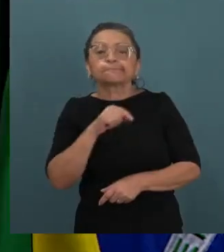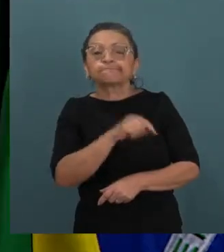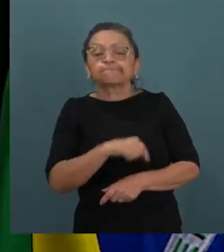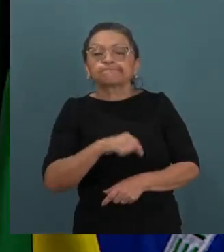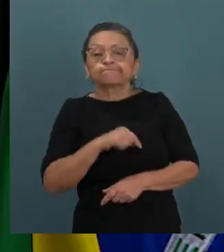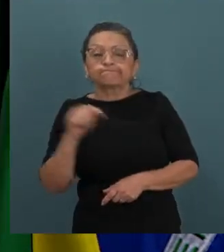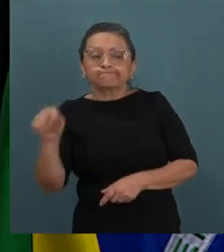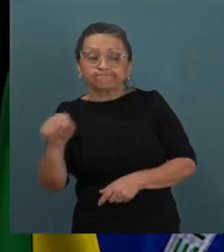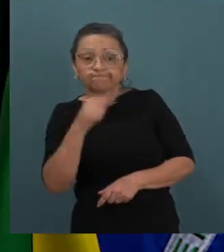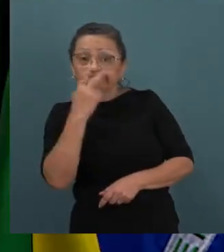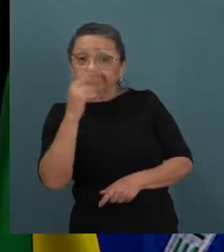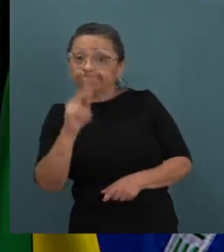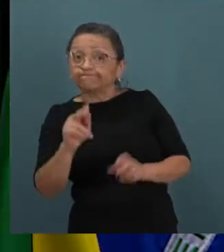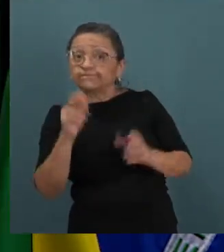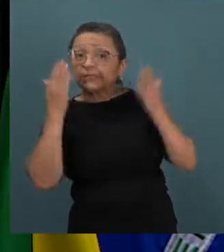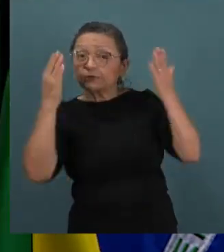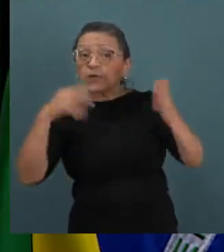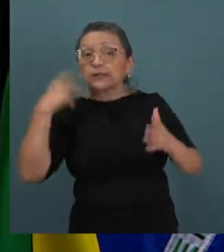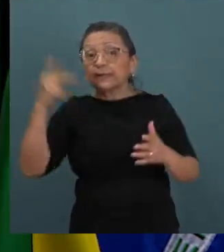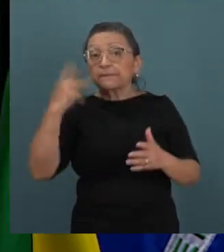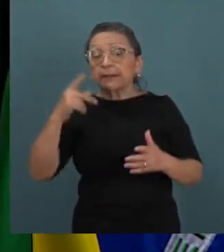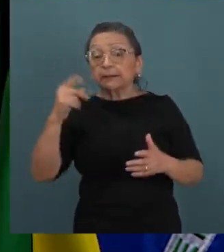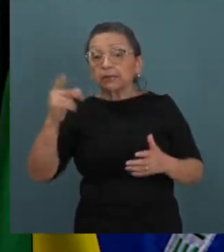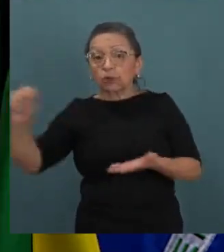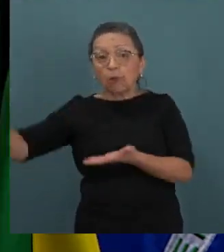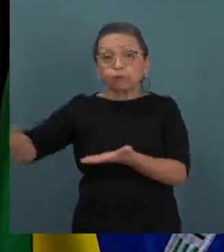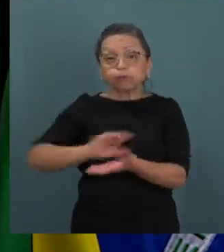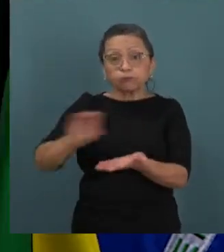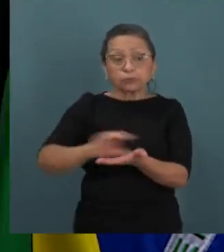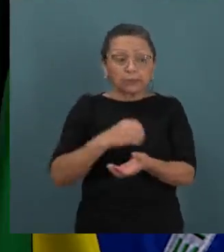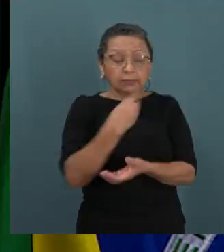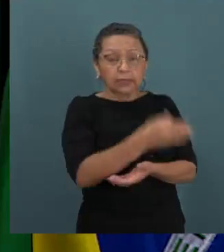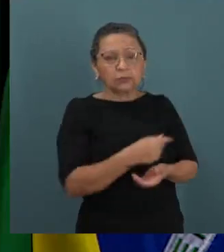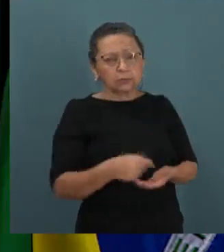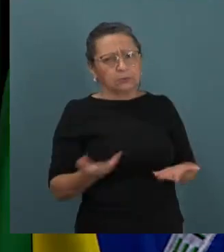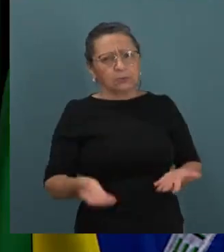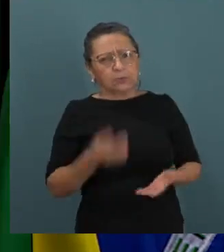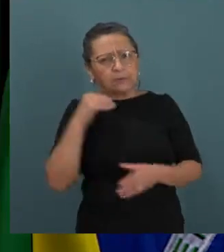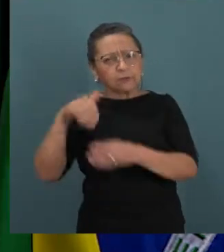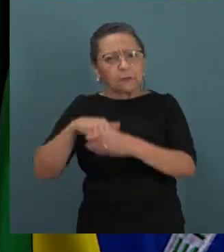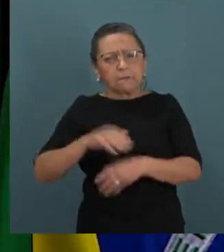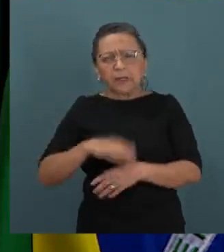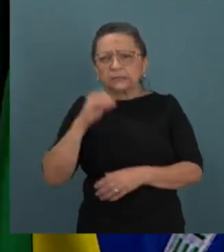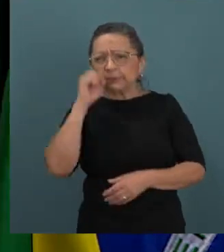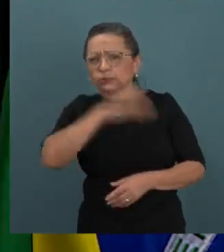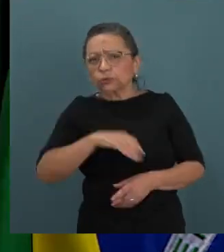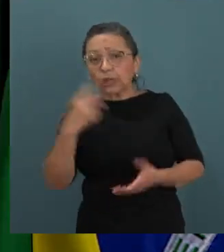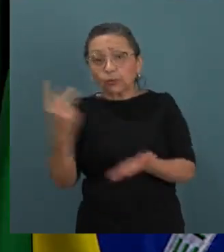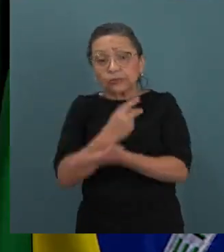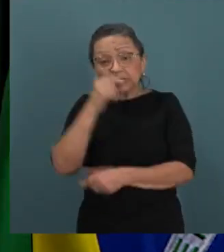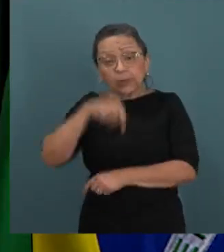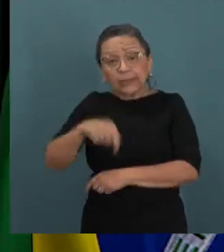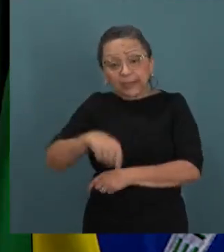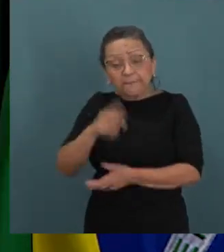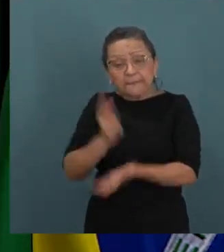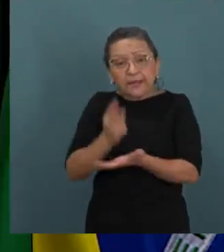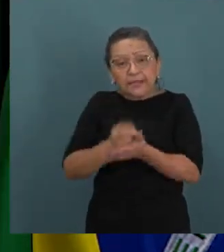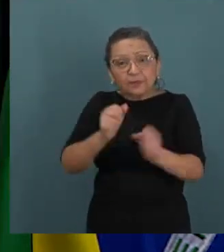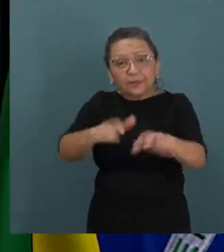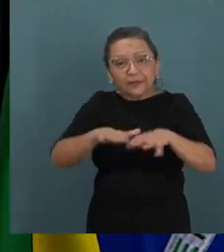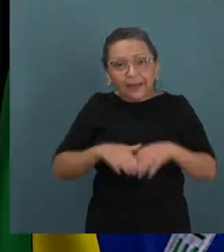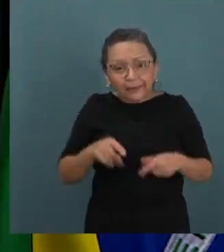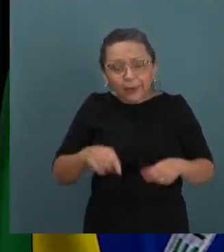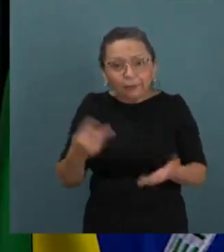emendas parlamentares. Uma das votações mais indecentes de todos os tempos aconteceu aqui, nesse mesmo